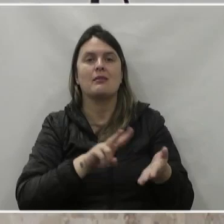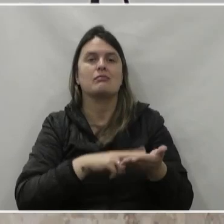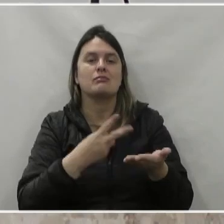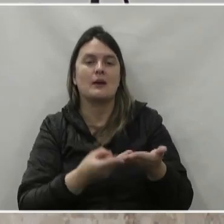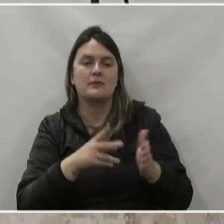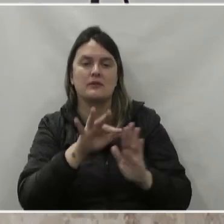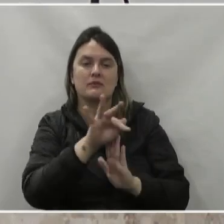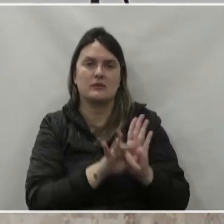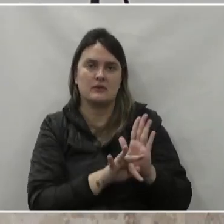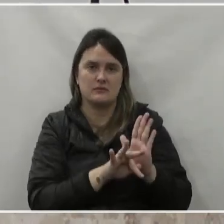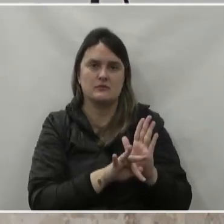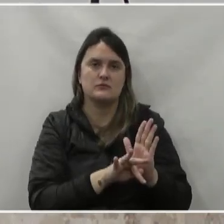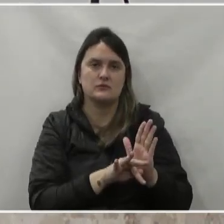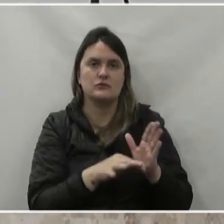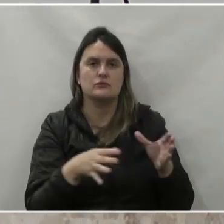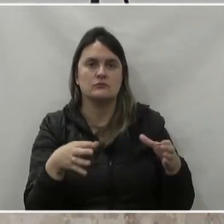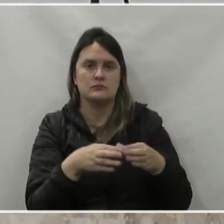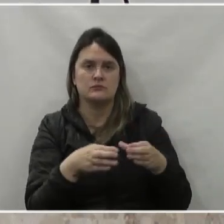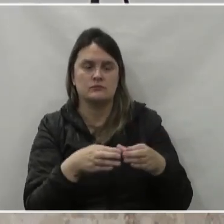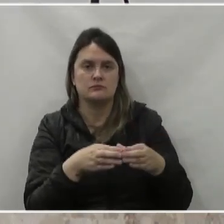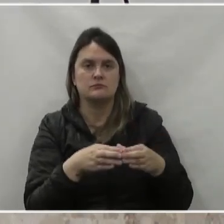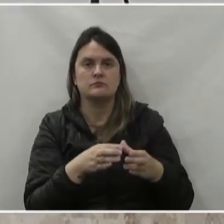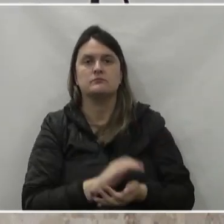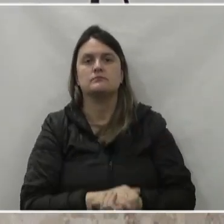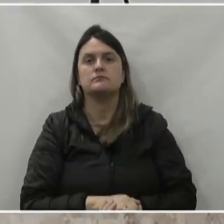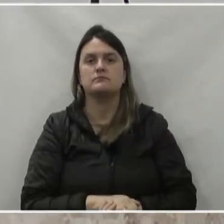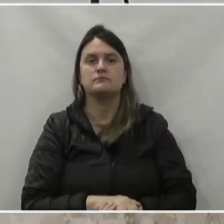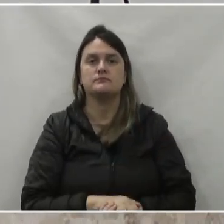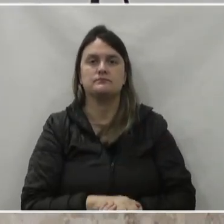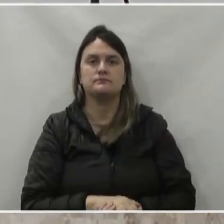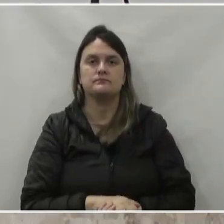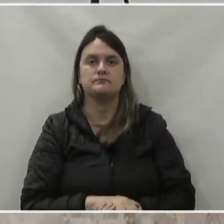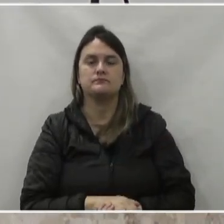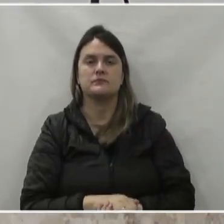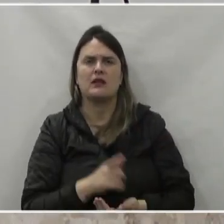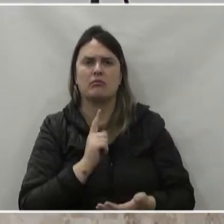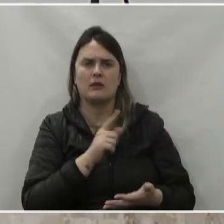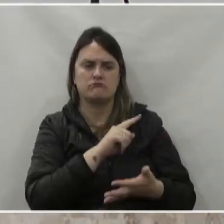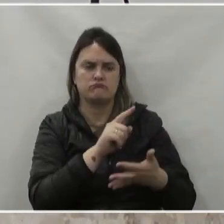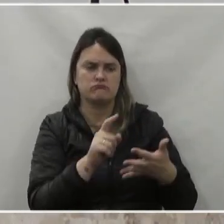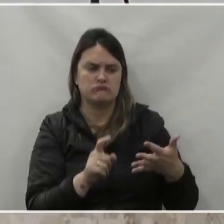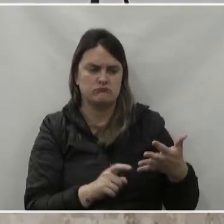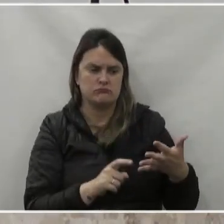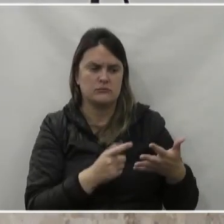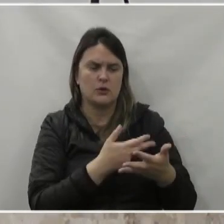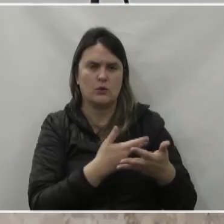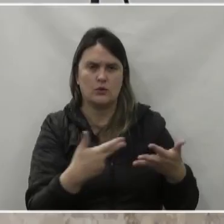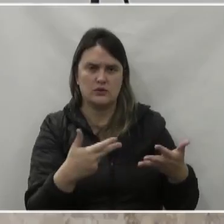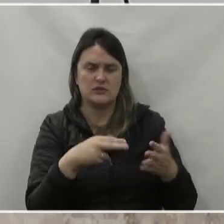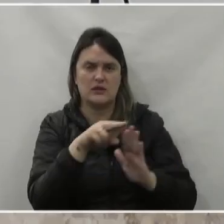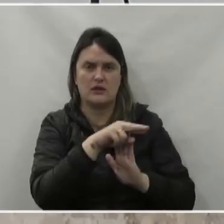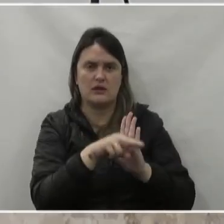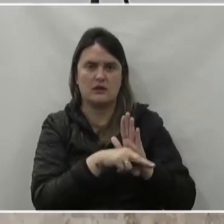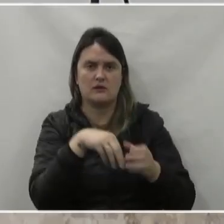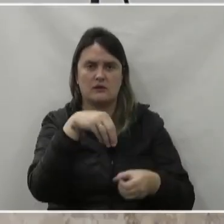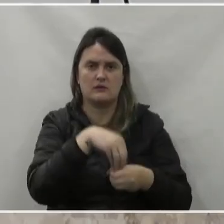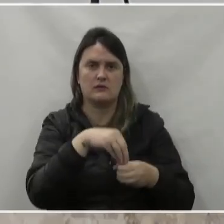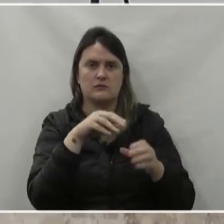interpretar aí em conjunto, quem sabe, aí muitas questões do nosso regimento